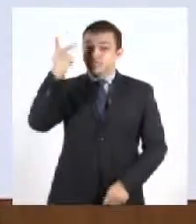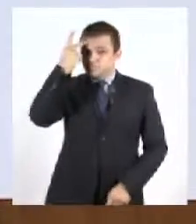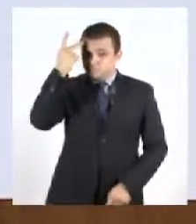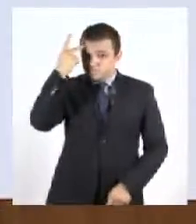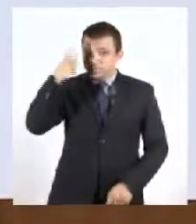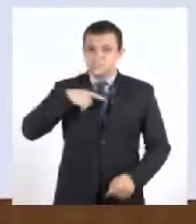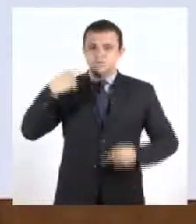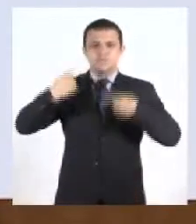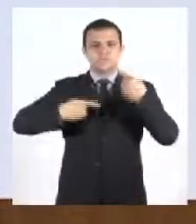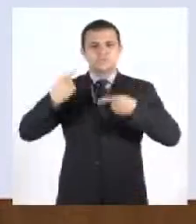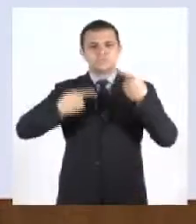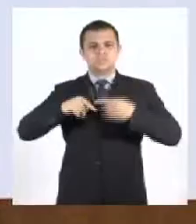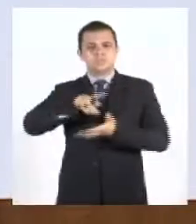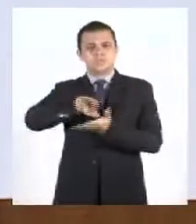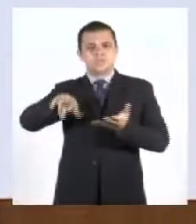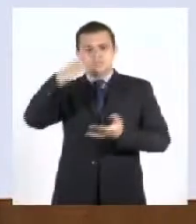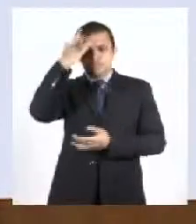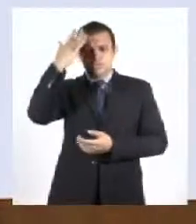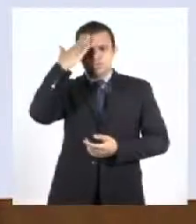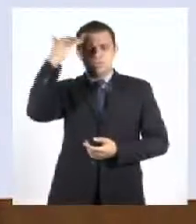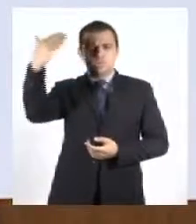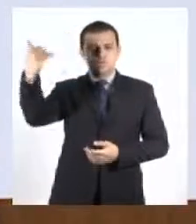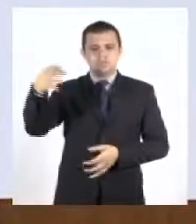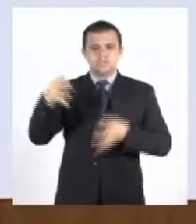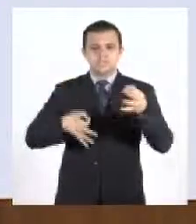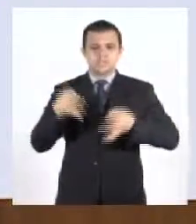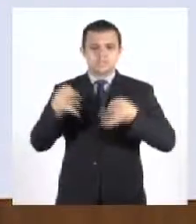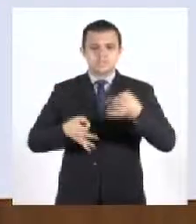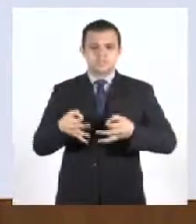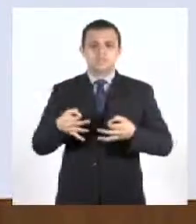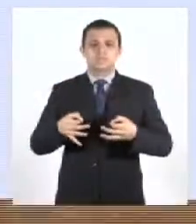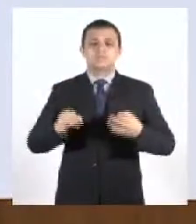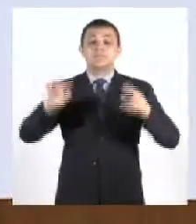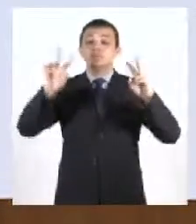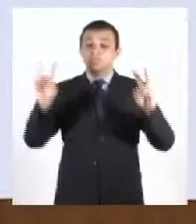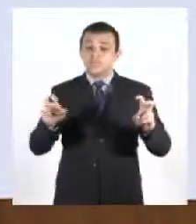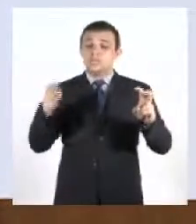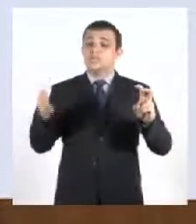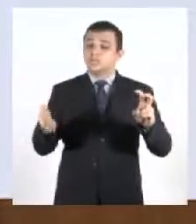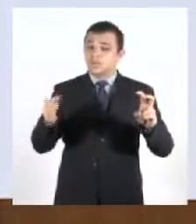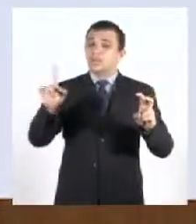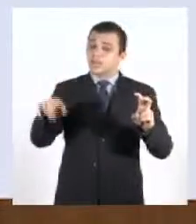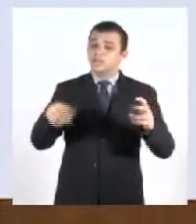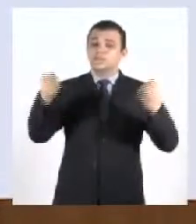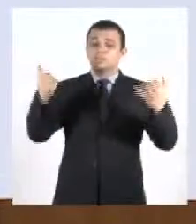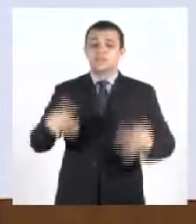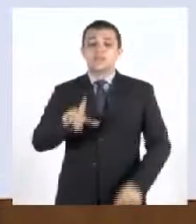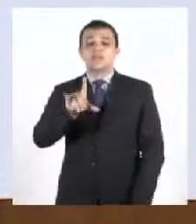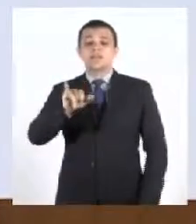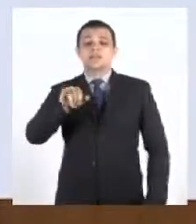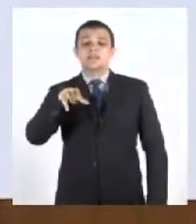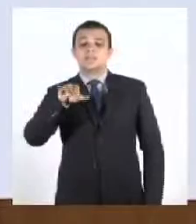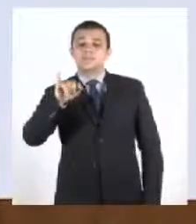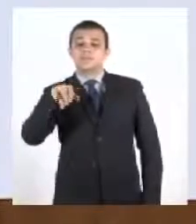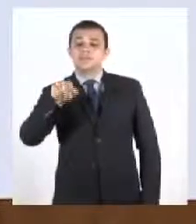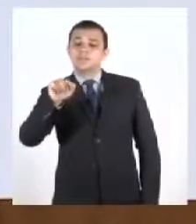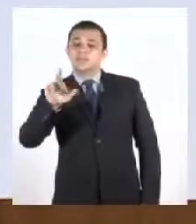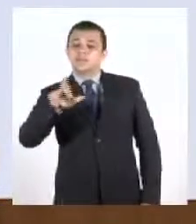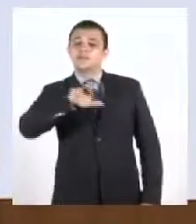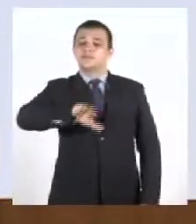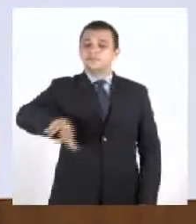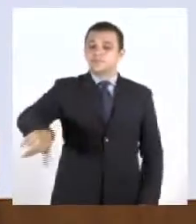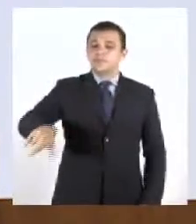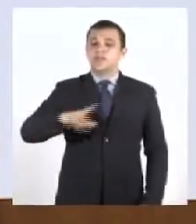grandes juristas que já se discutia essa questão das liminares, das enxurradas de